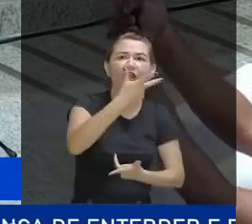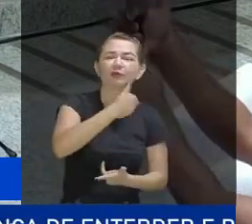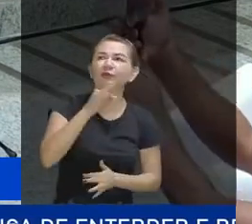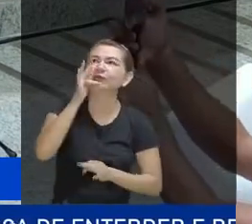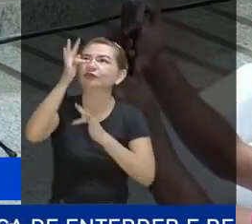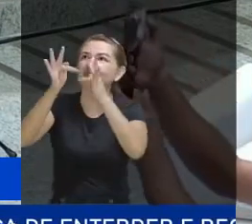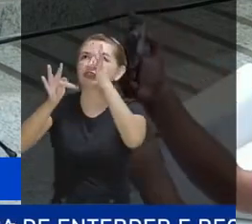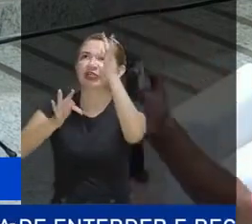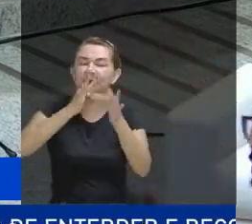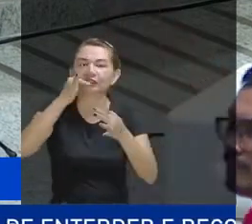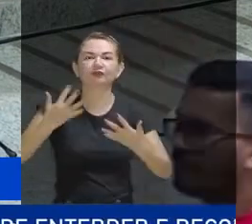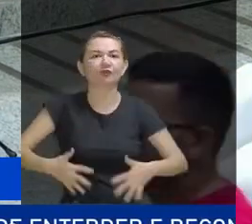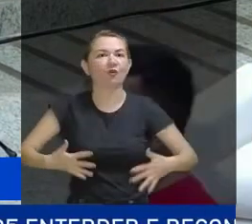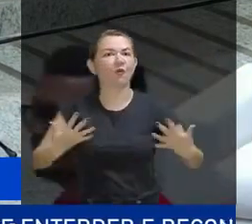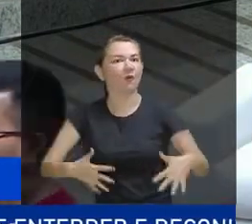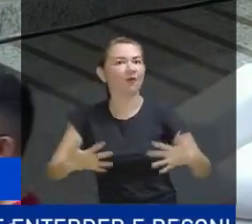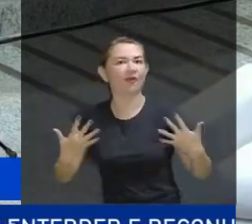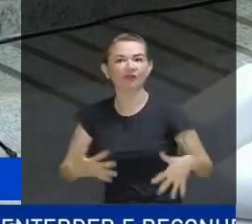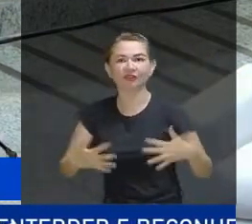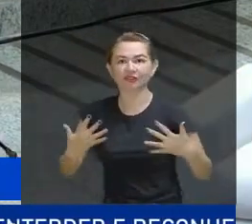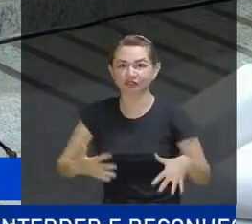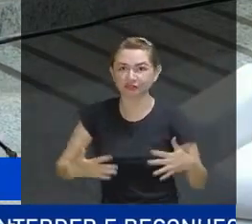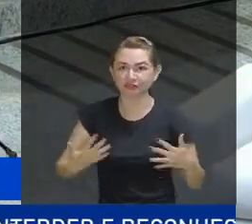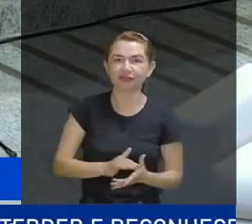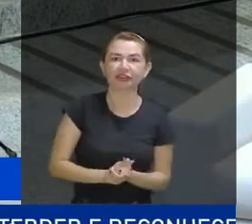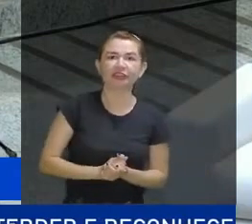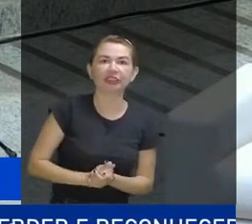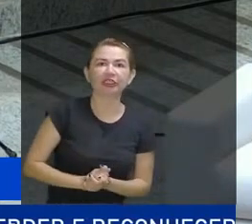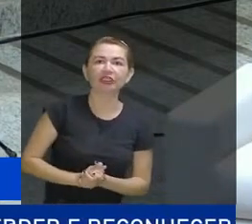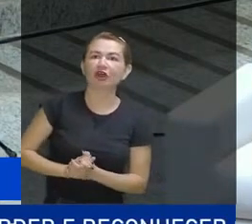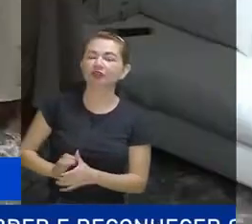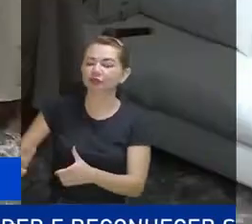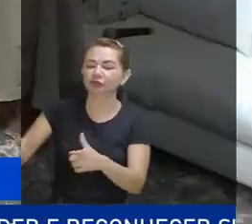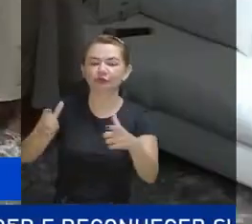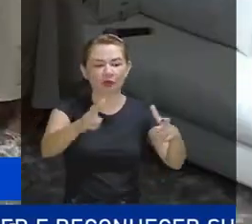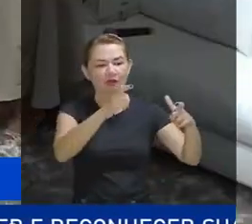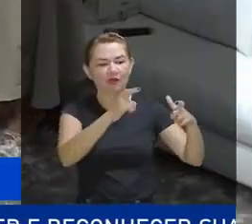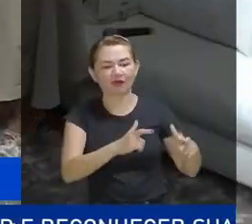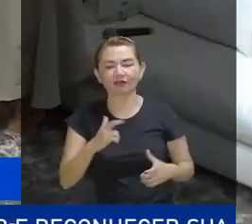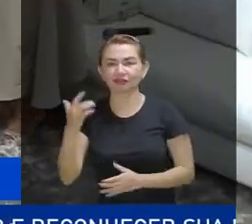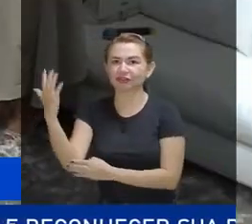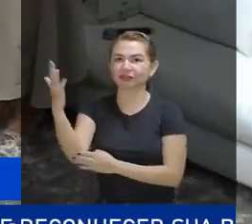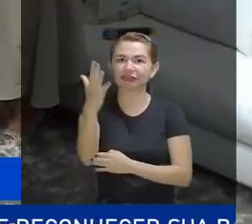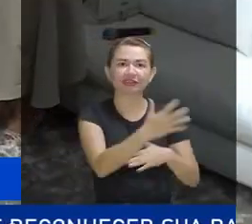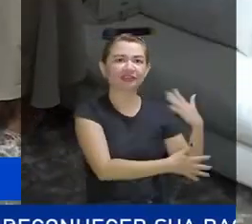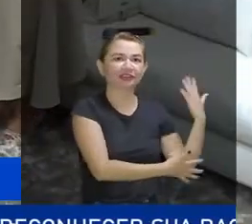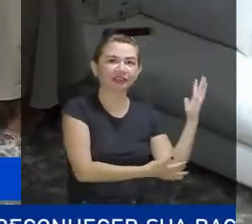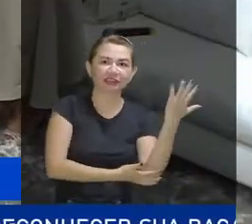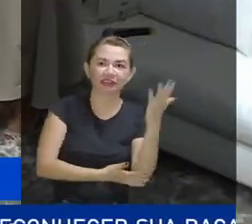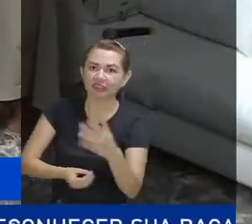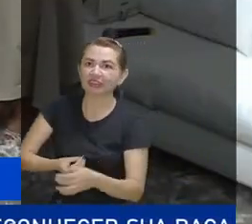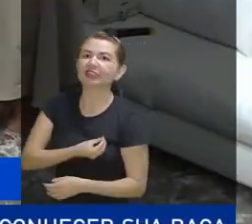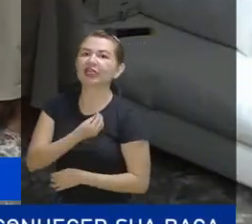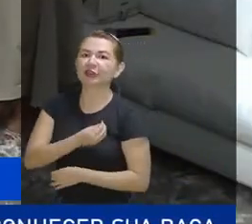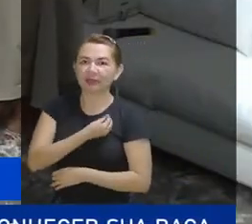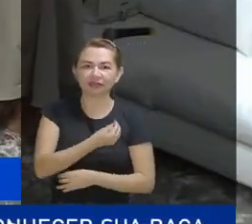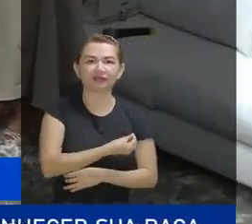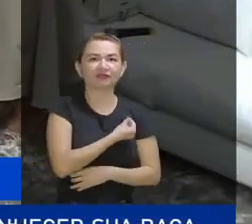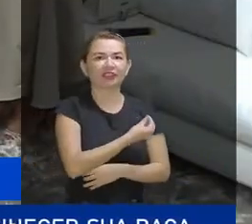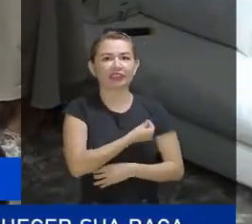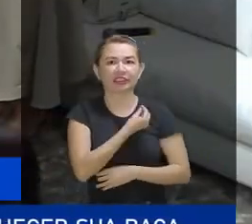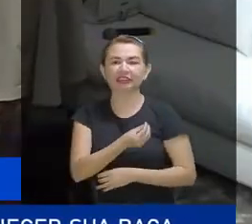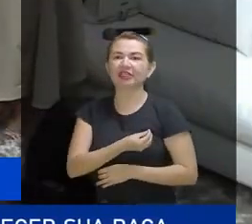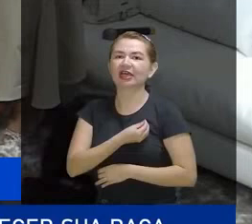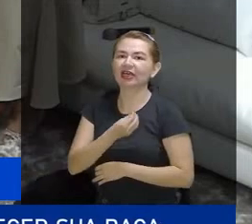lindos campos têm mais flores, nossos bosques têm